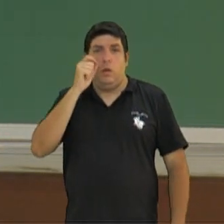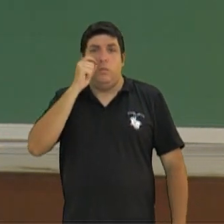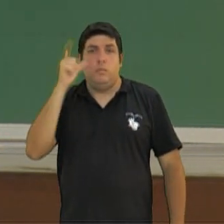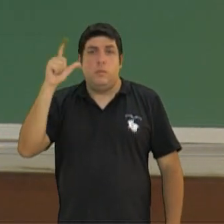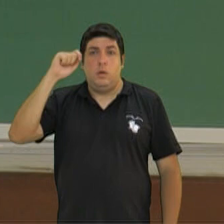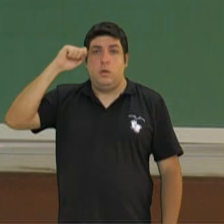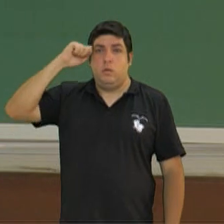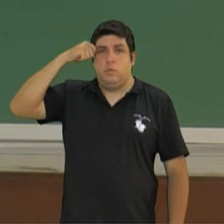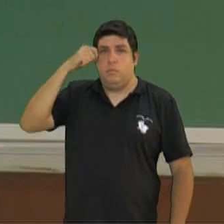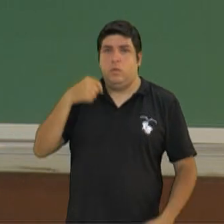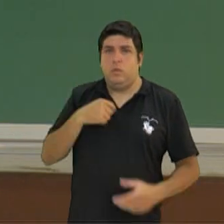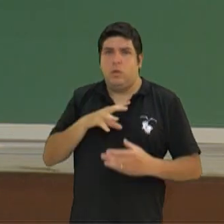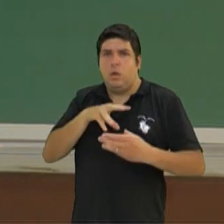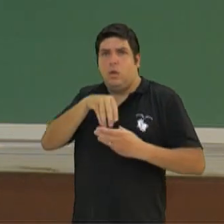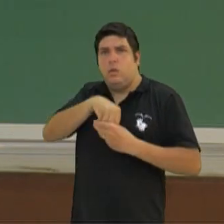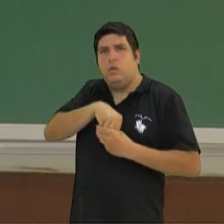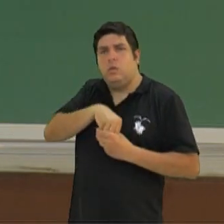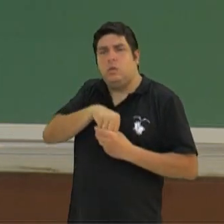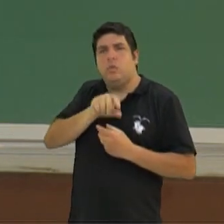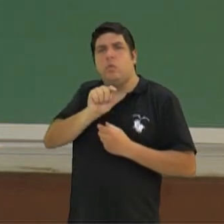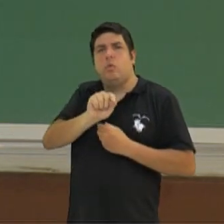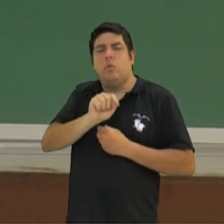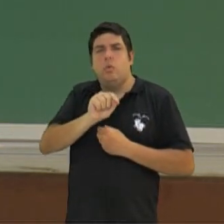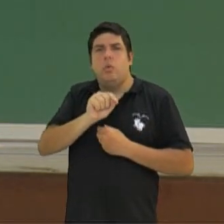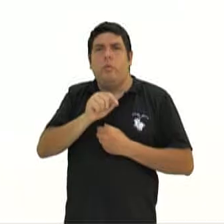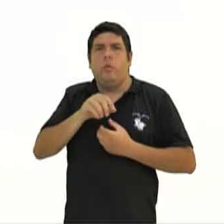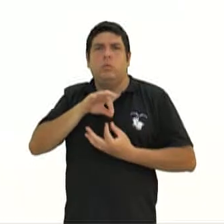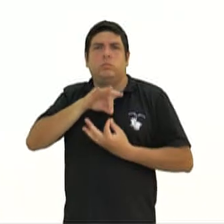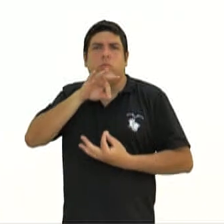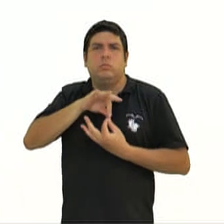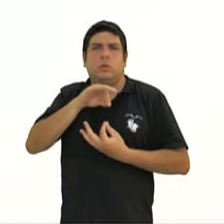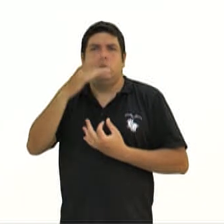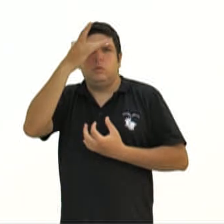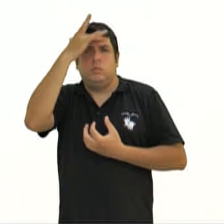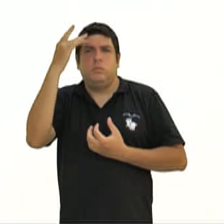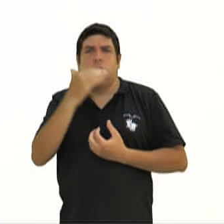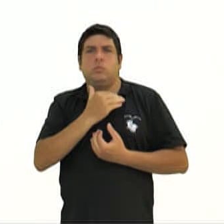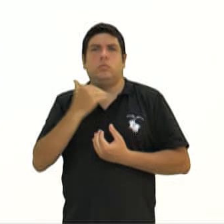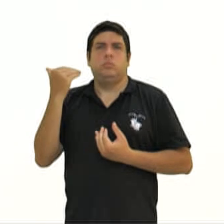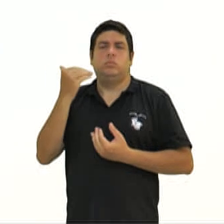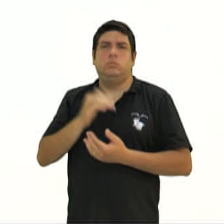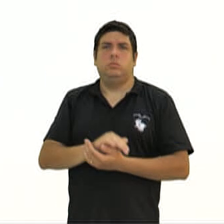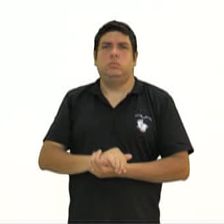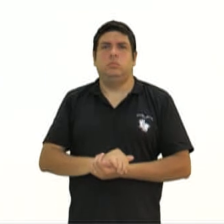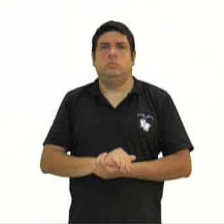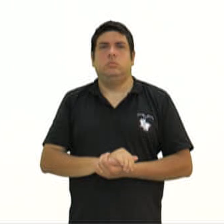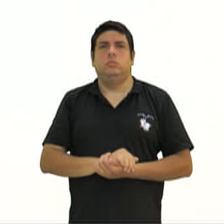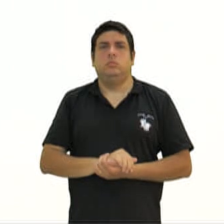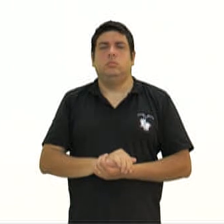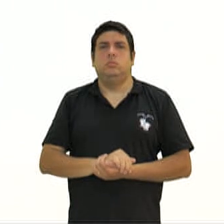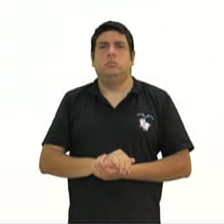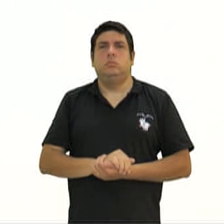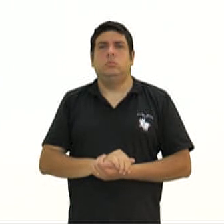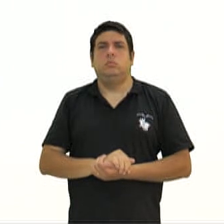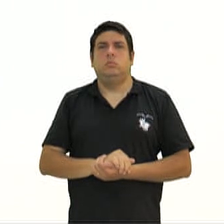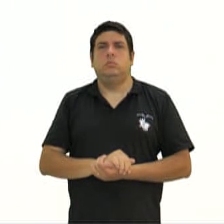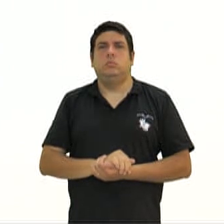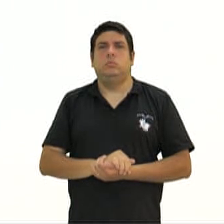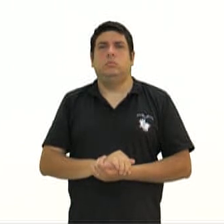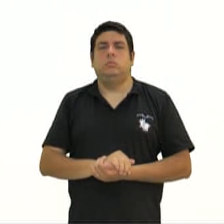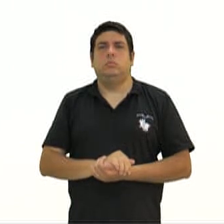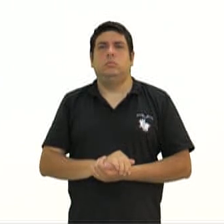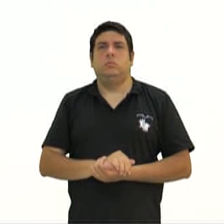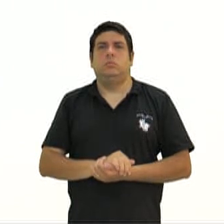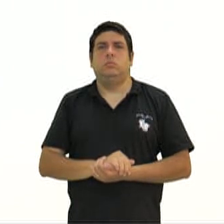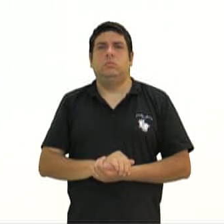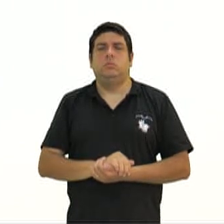estavam os espíritos dos mortos. But today, the black cat is a symbol of the capacity for